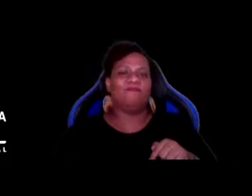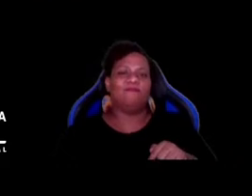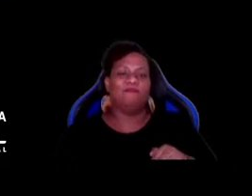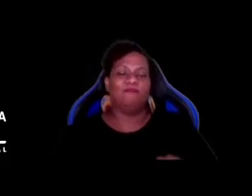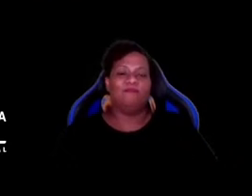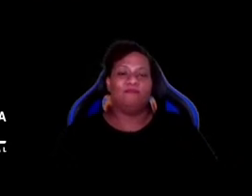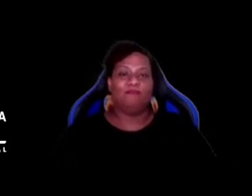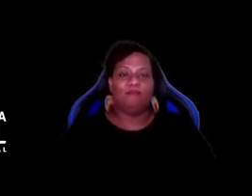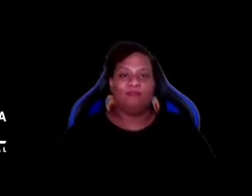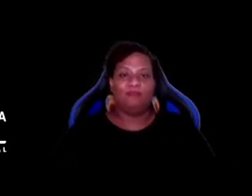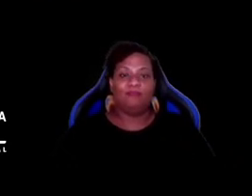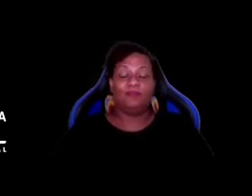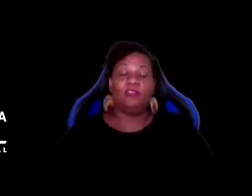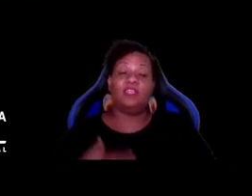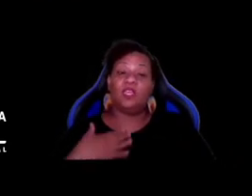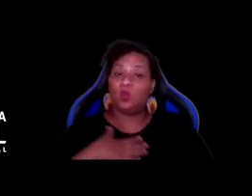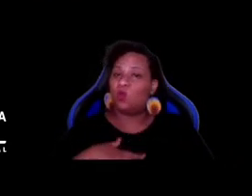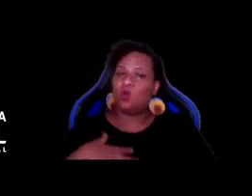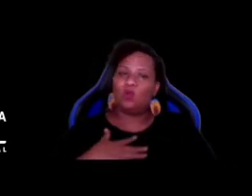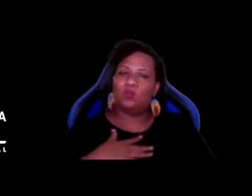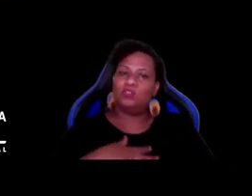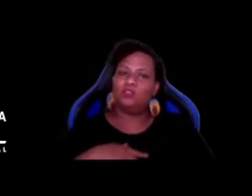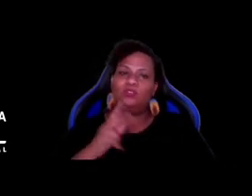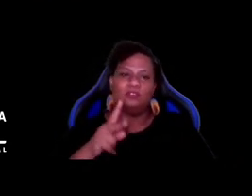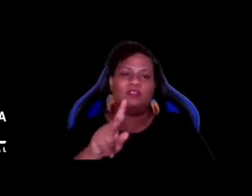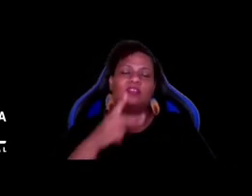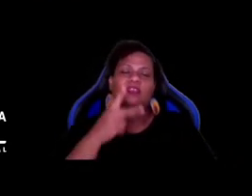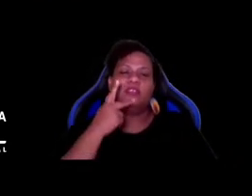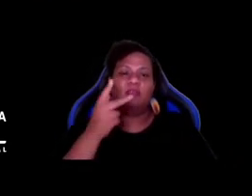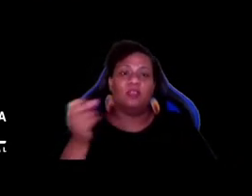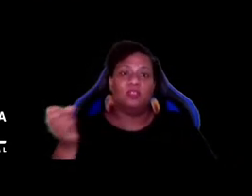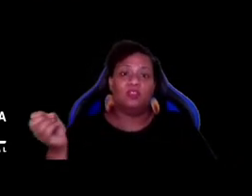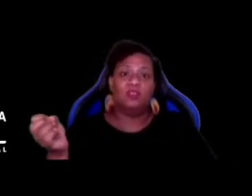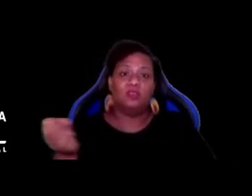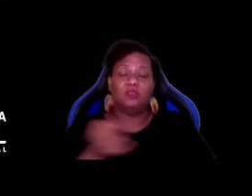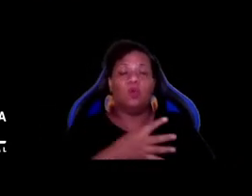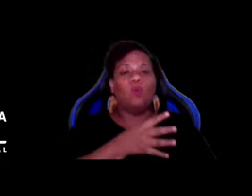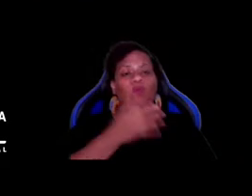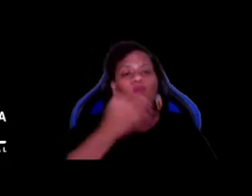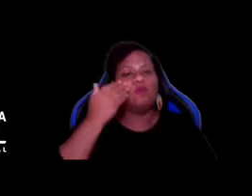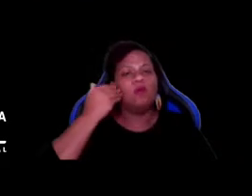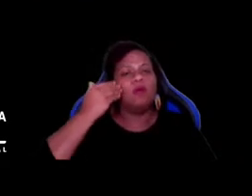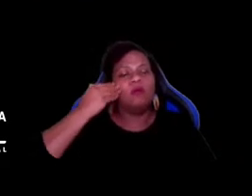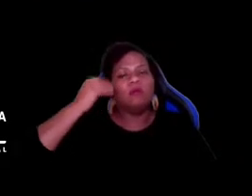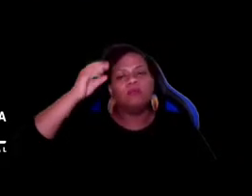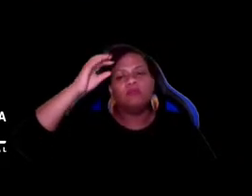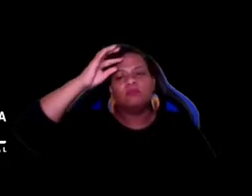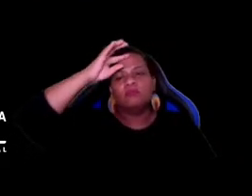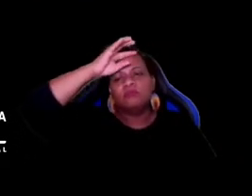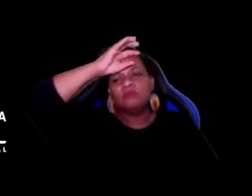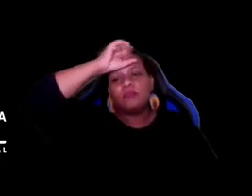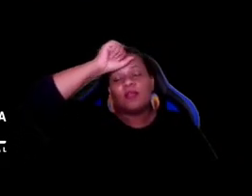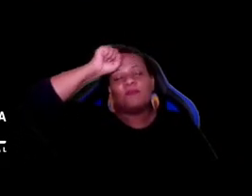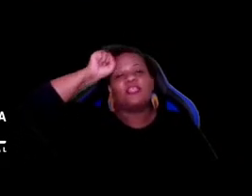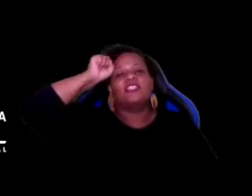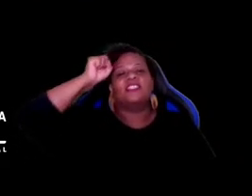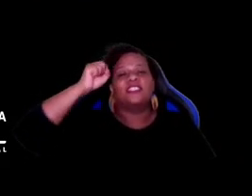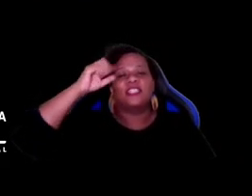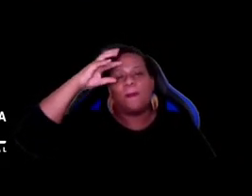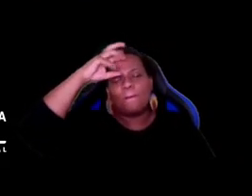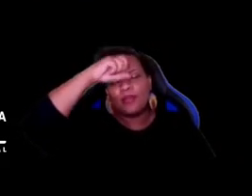porque é uma nova abertura que a gente tem, e é um novo aprendizado que a gente tem também